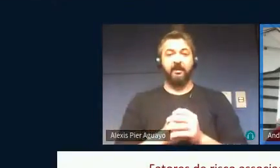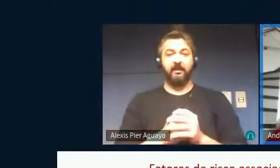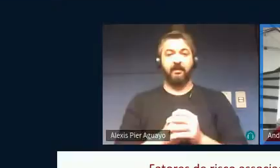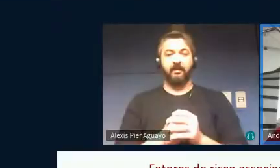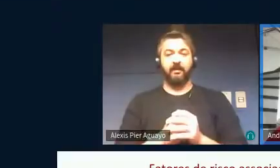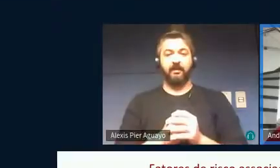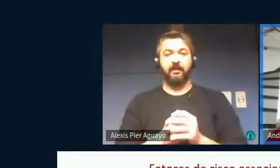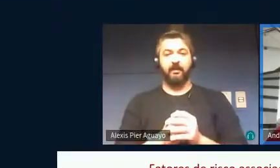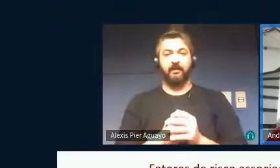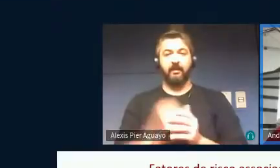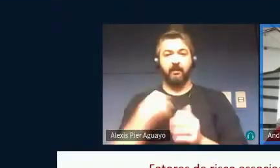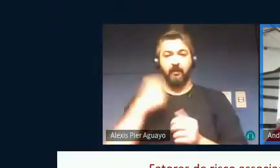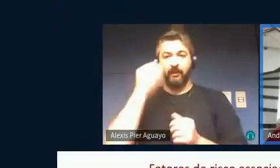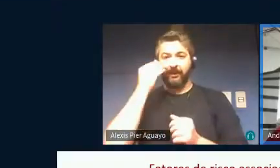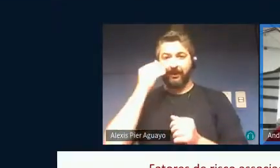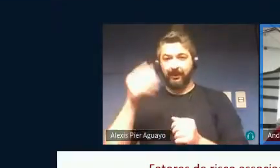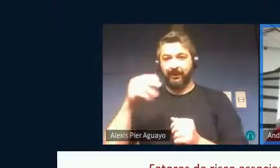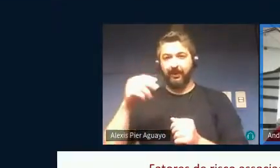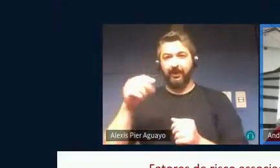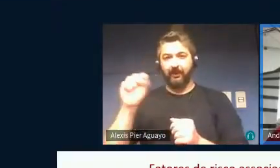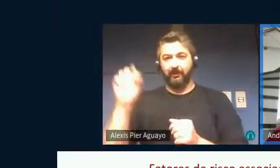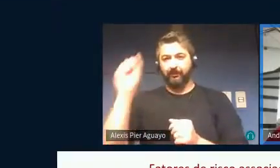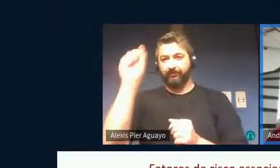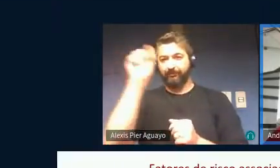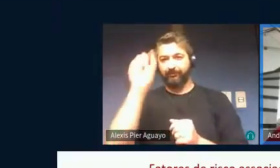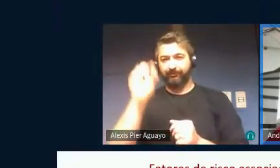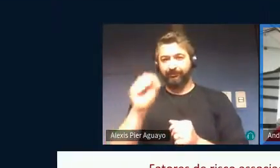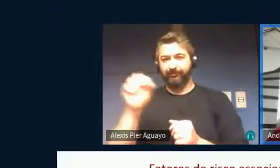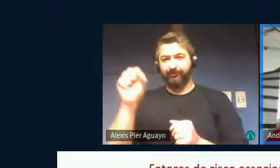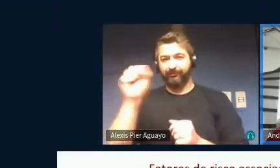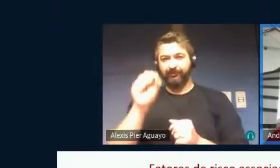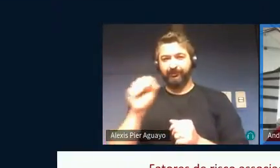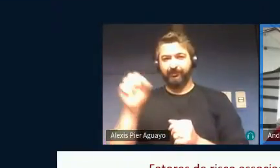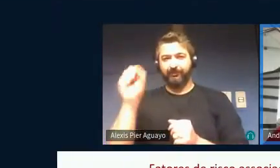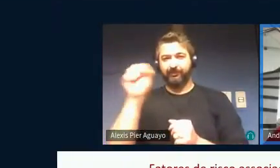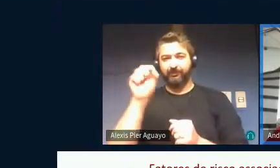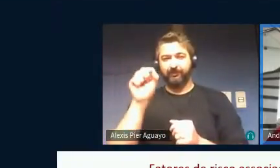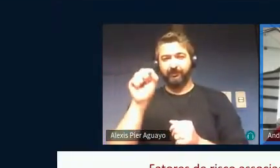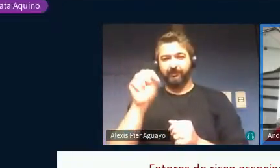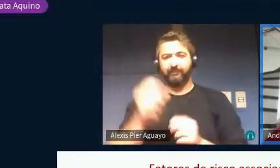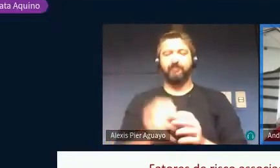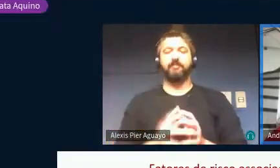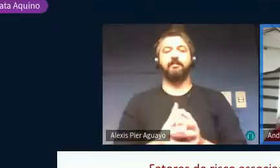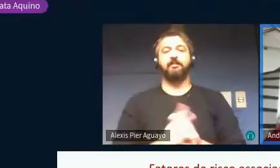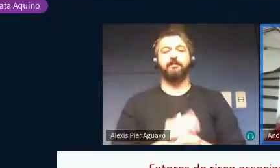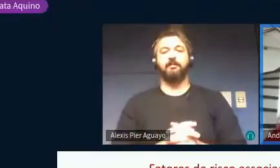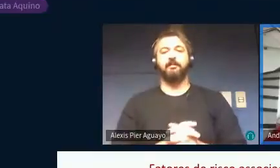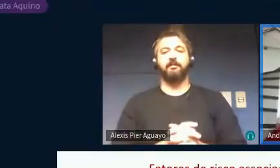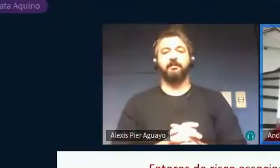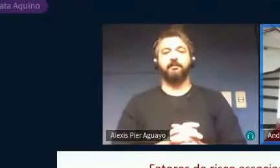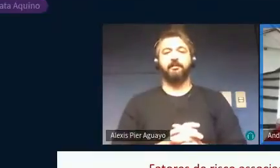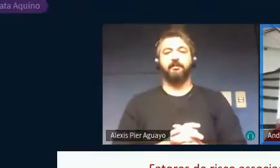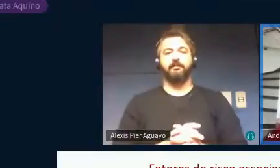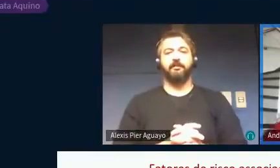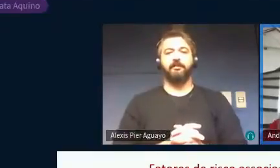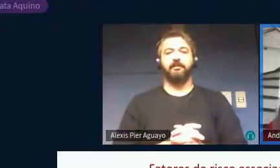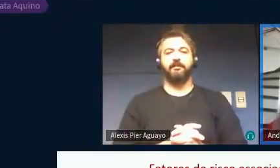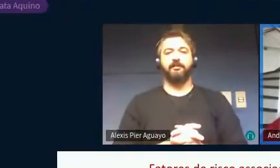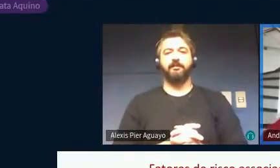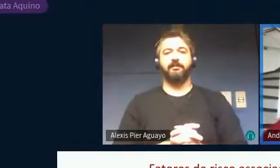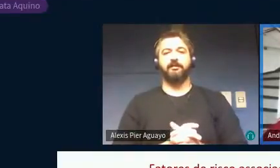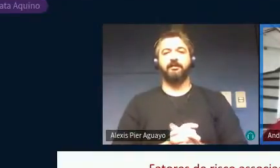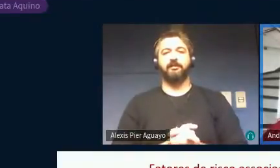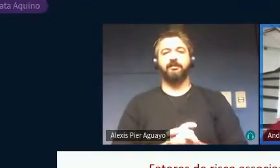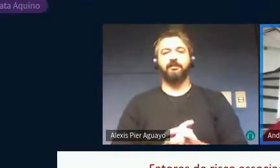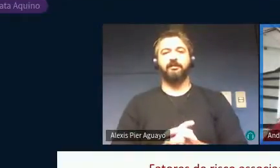com o Calil, tô aqui vendo, não, acho que não. Já tô com o pointer, que bom, assim eu vou... Obrigada, assim é